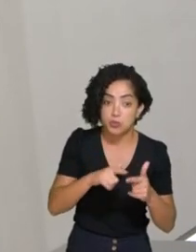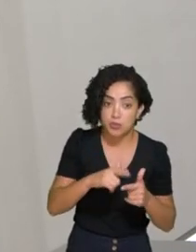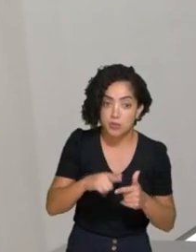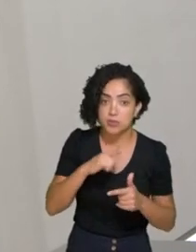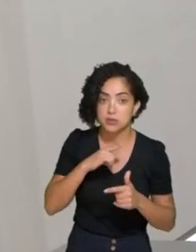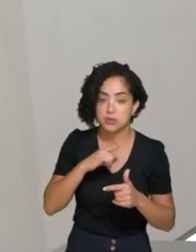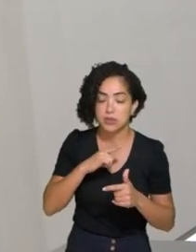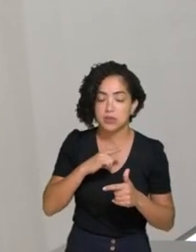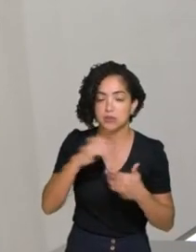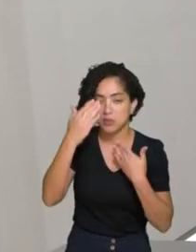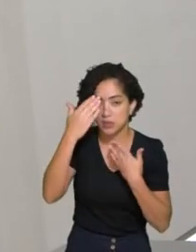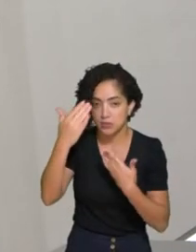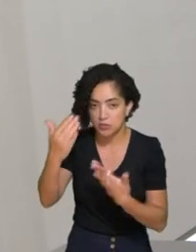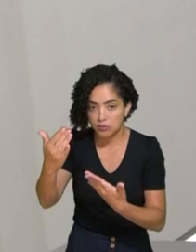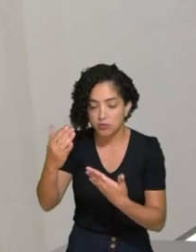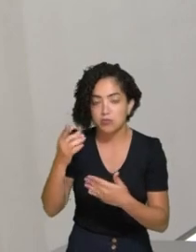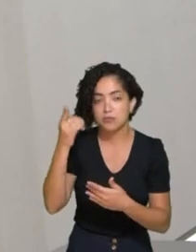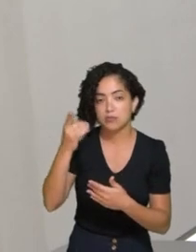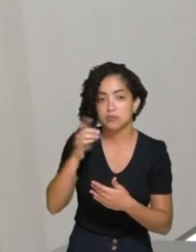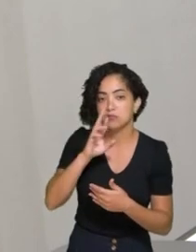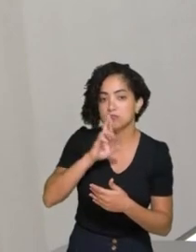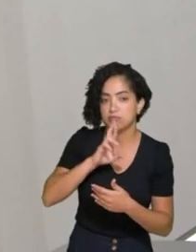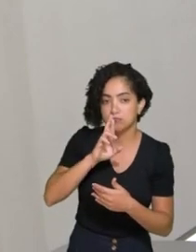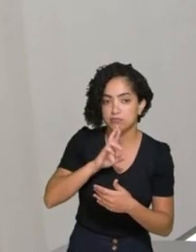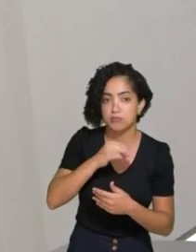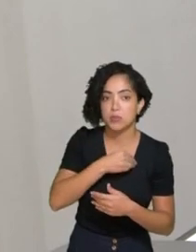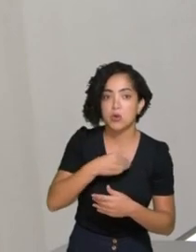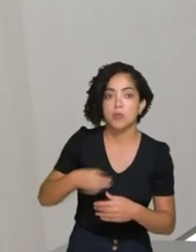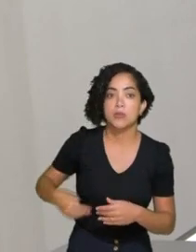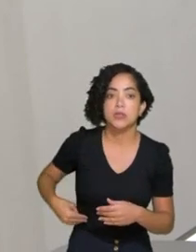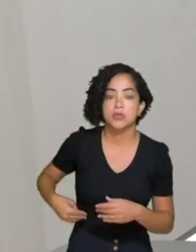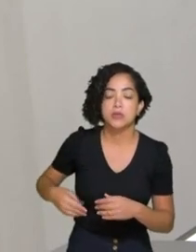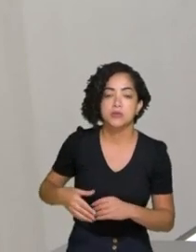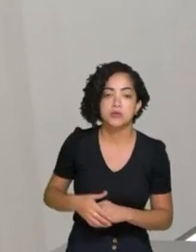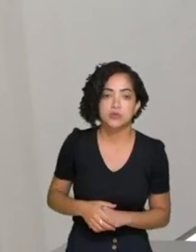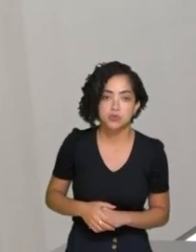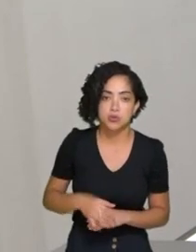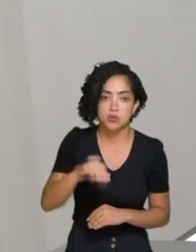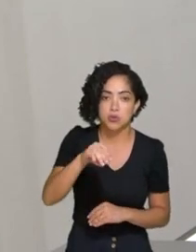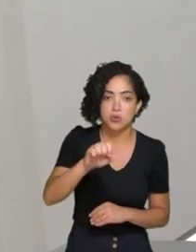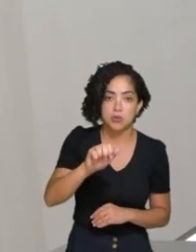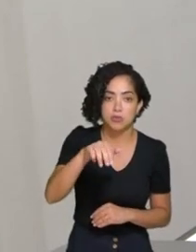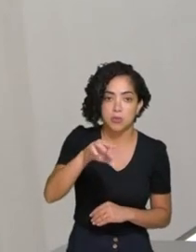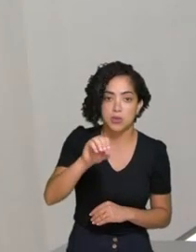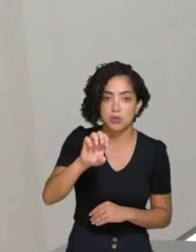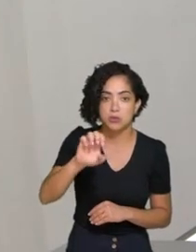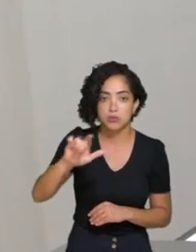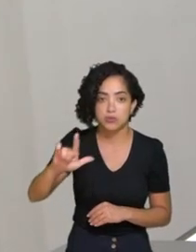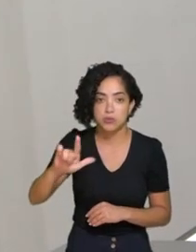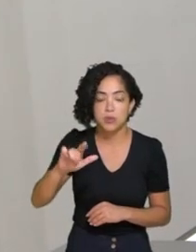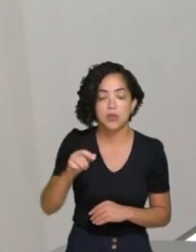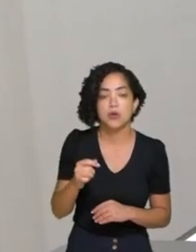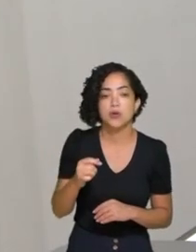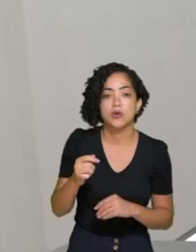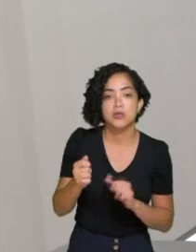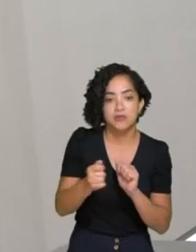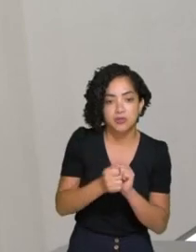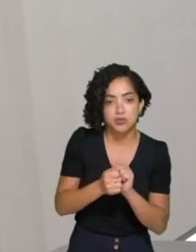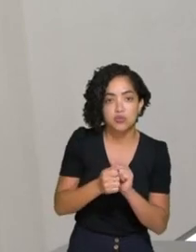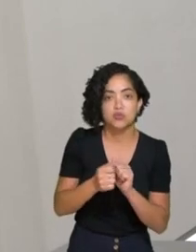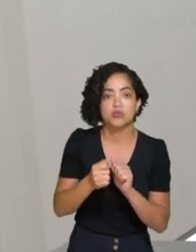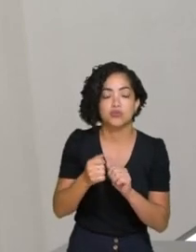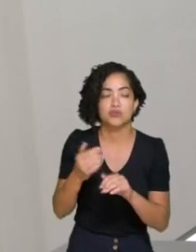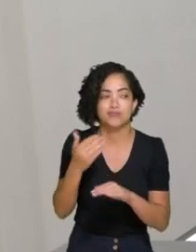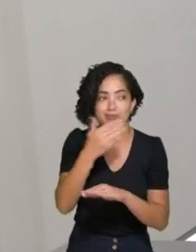o deputado Rodrigo Minotto, ao nosso ministro Manuel Dias, que estiveram comigo na agenda em